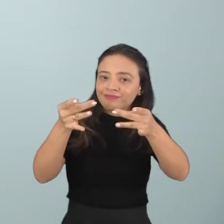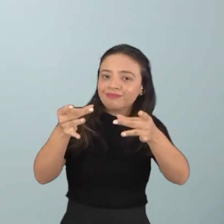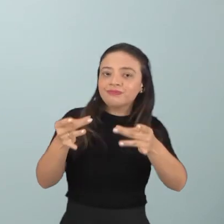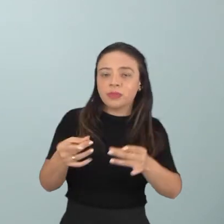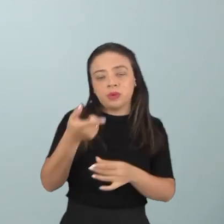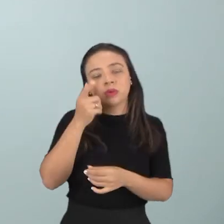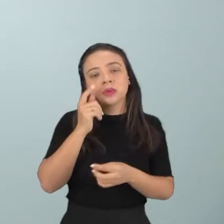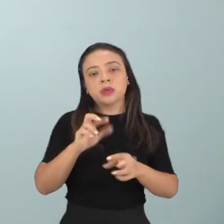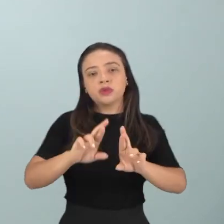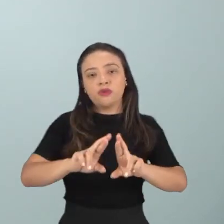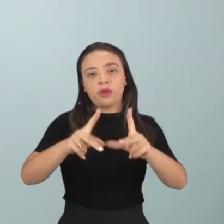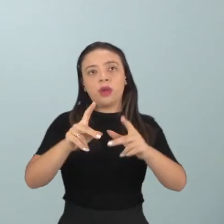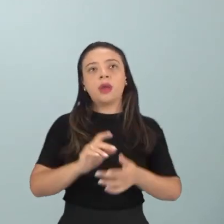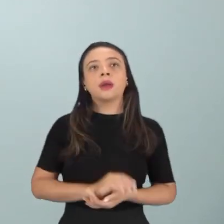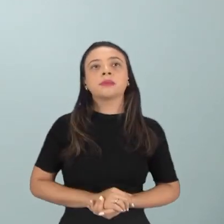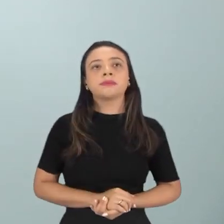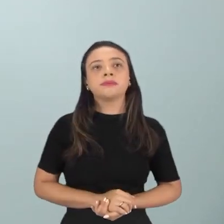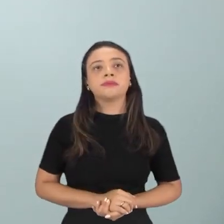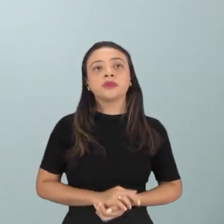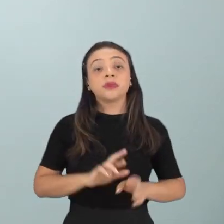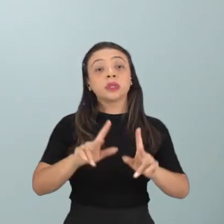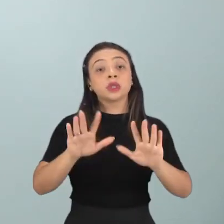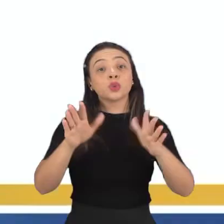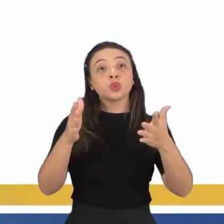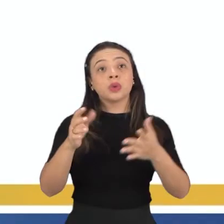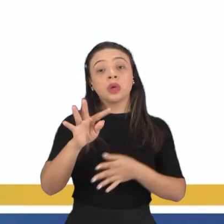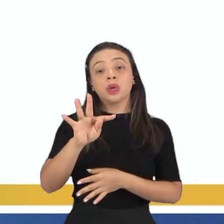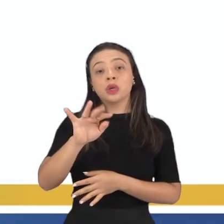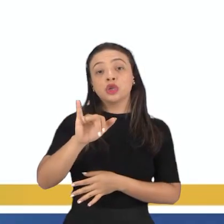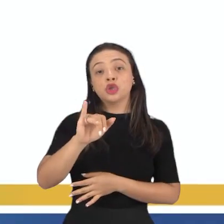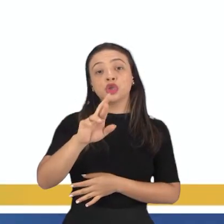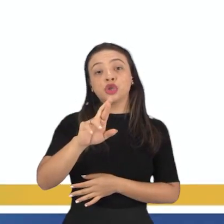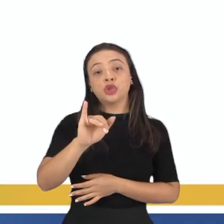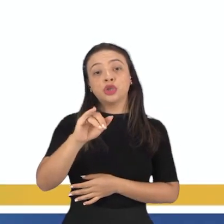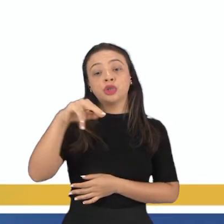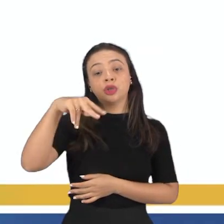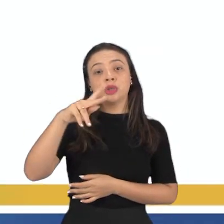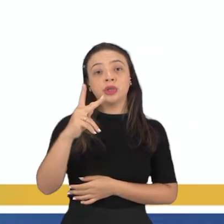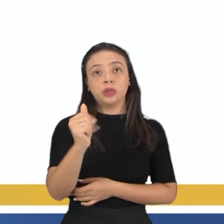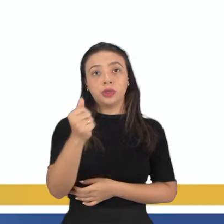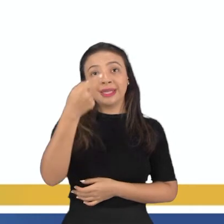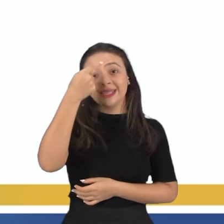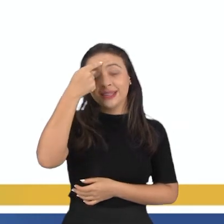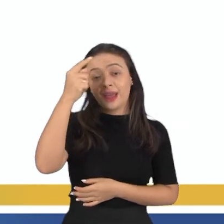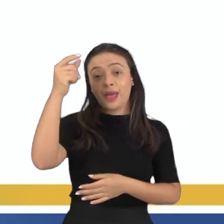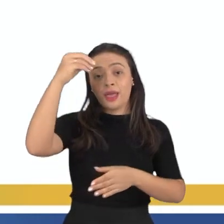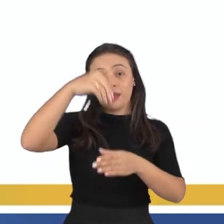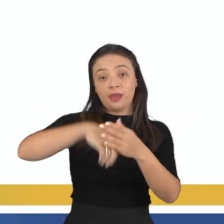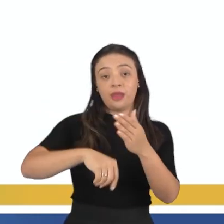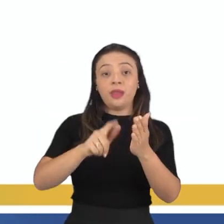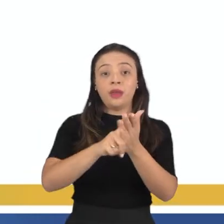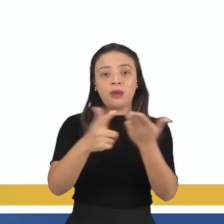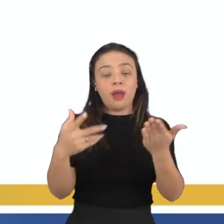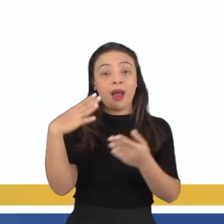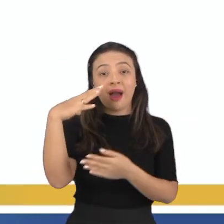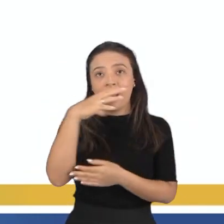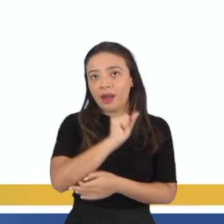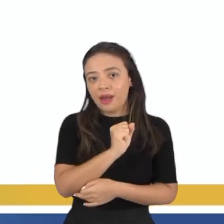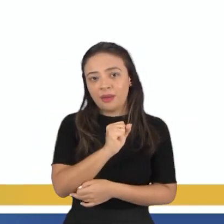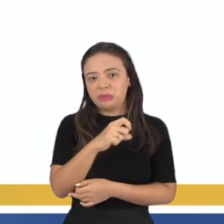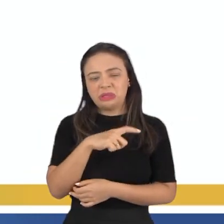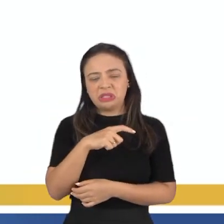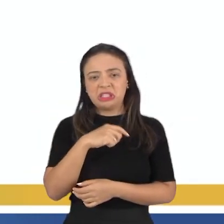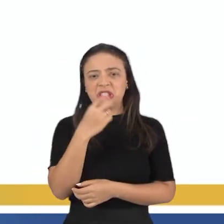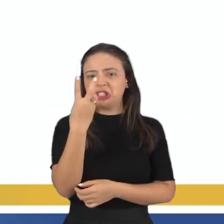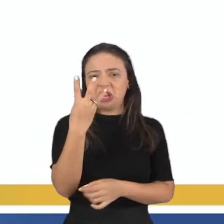para diferenciar uma e outra então Quais são as diferenças a tirinha ela foi criada para jornais E ela é bem curta geralmente